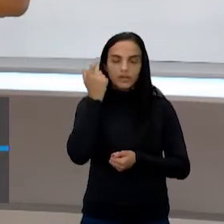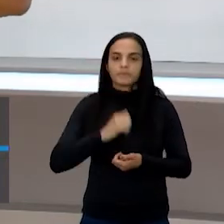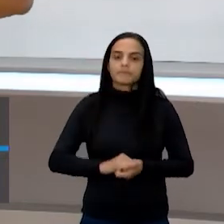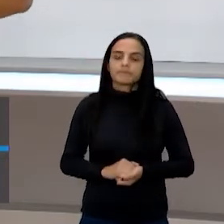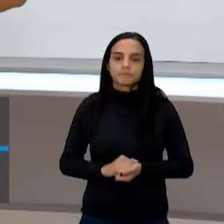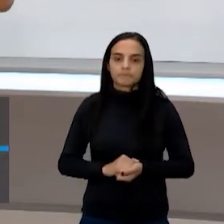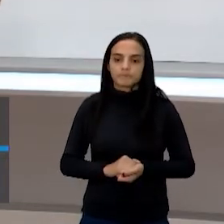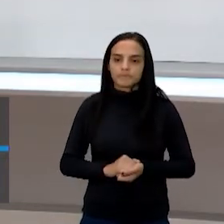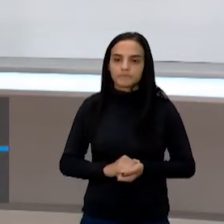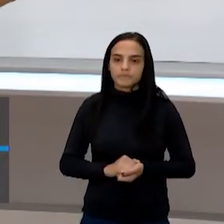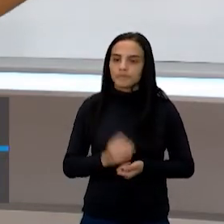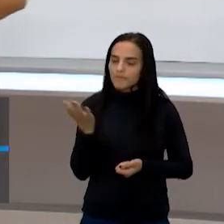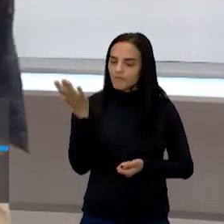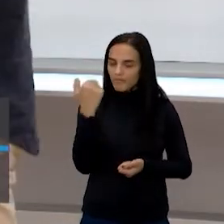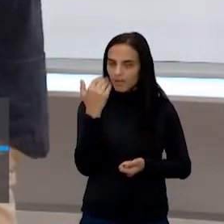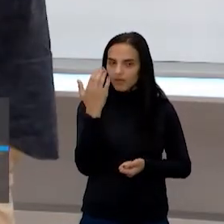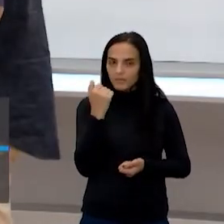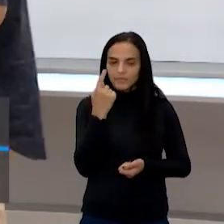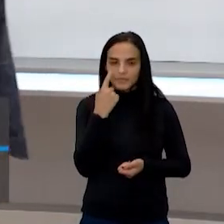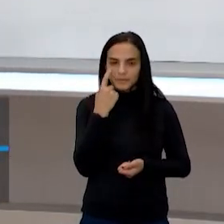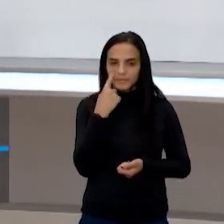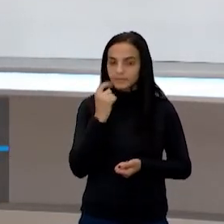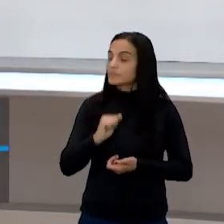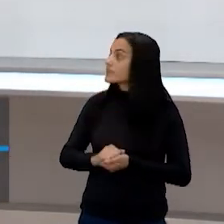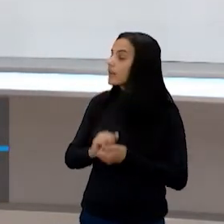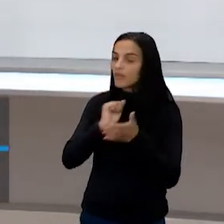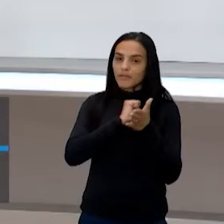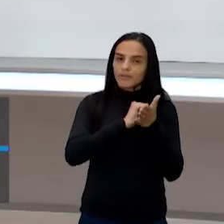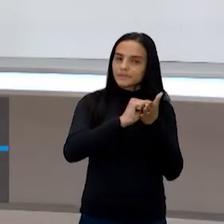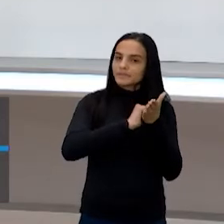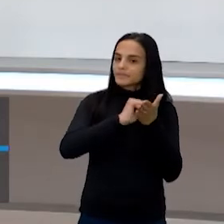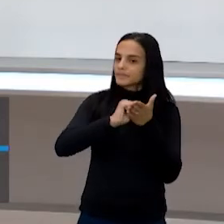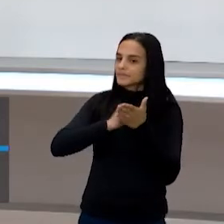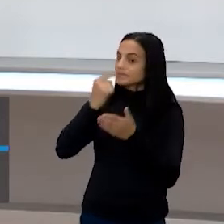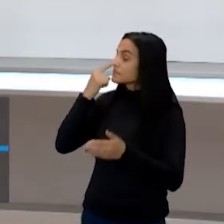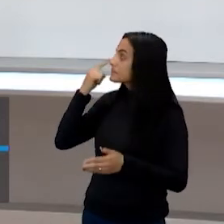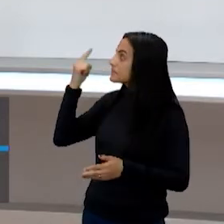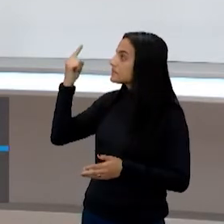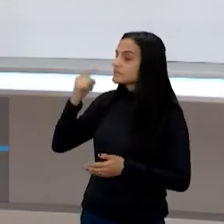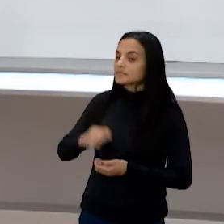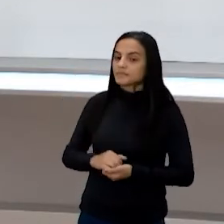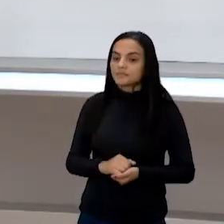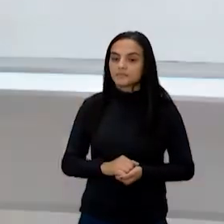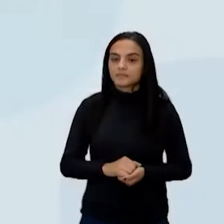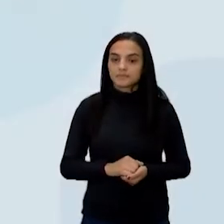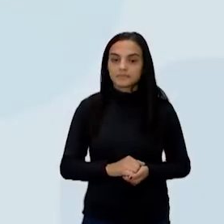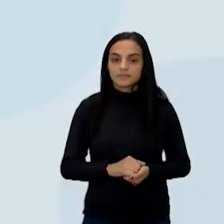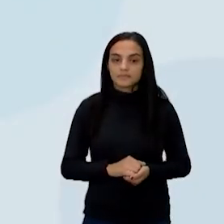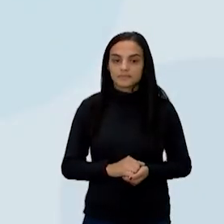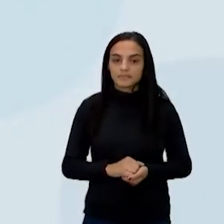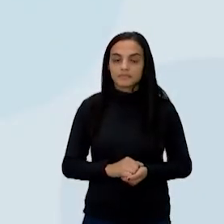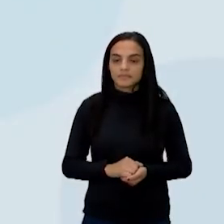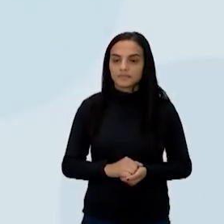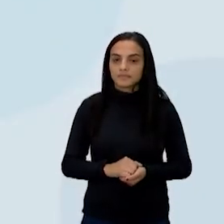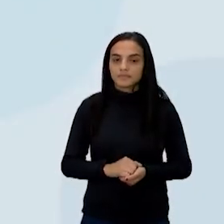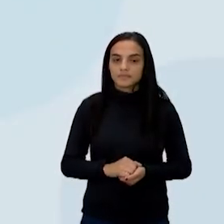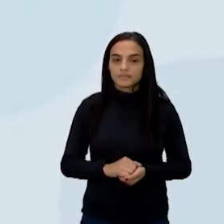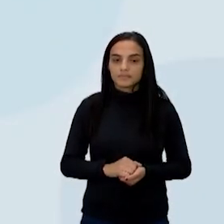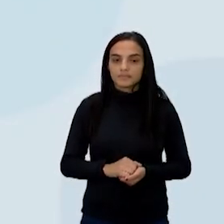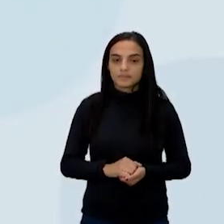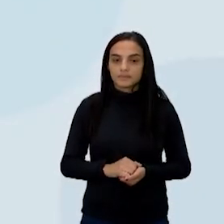né? Os 2 décimos aí. Vamos conferir? Eu vou apagar aqui o que eu já tinha escrito porque vai subir a resposta correta agora, tá bom? Então, olha